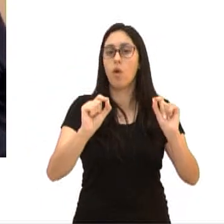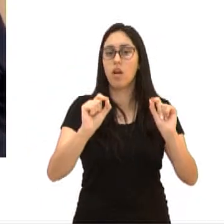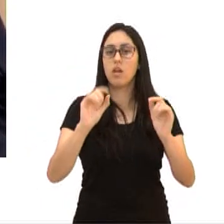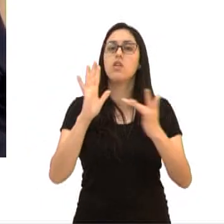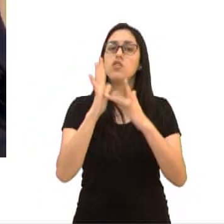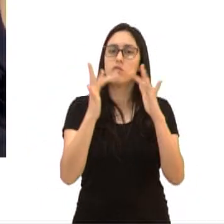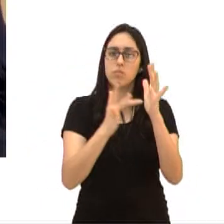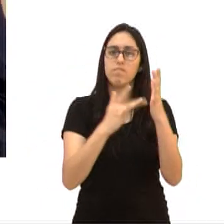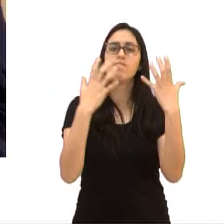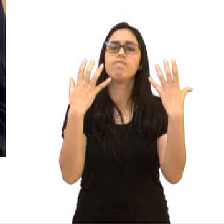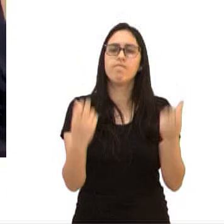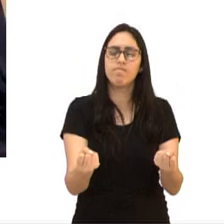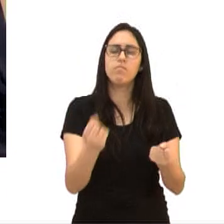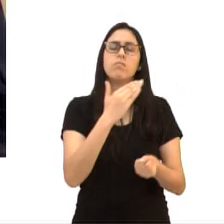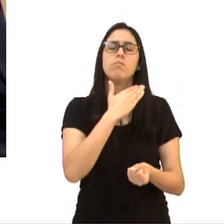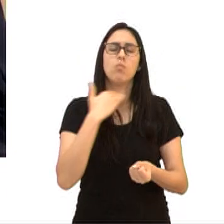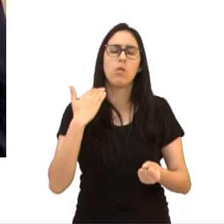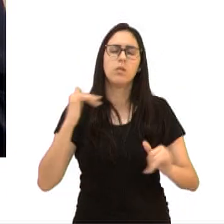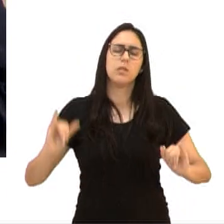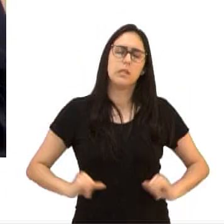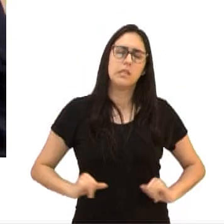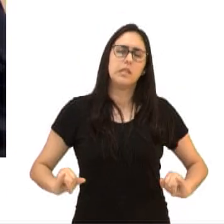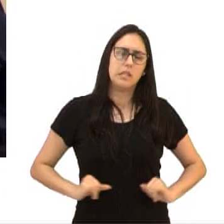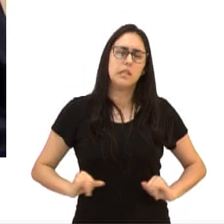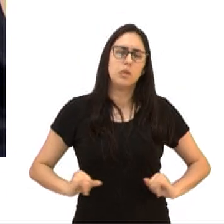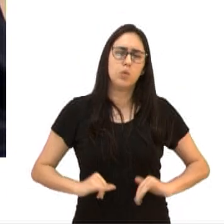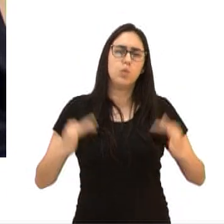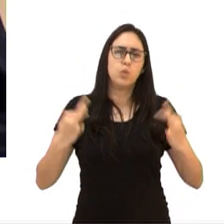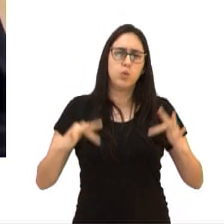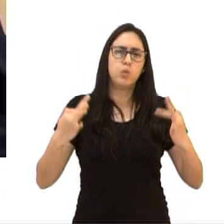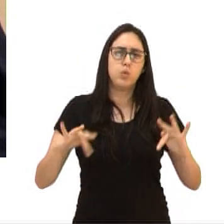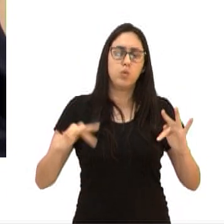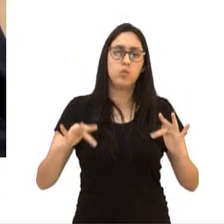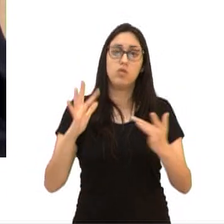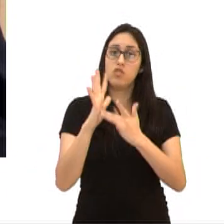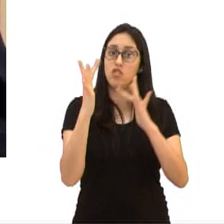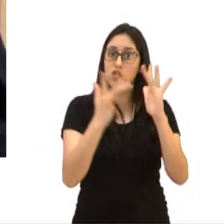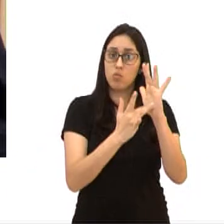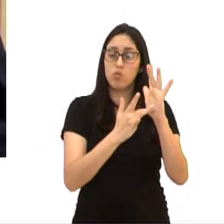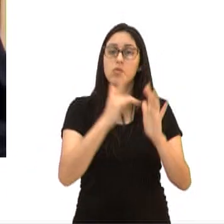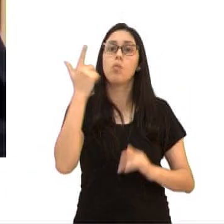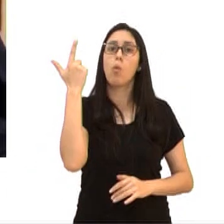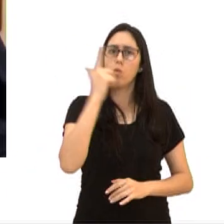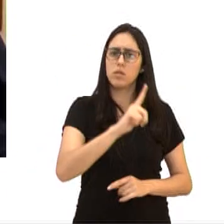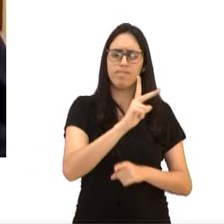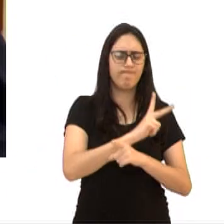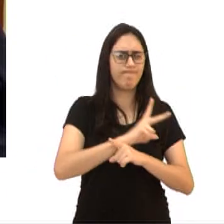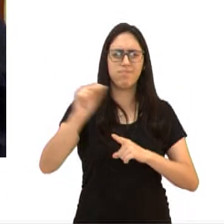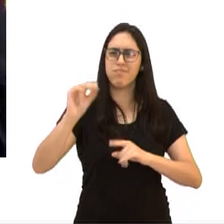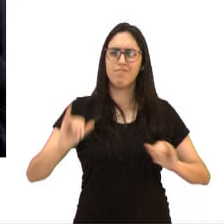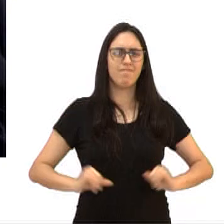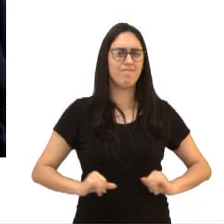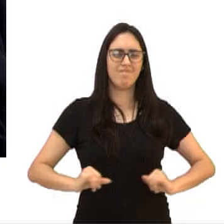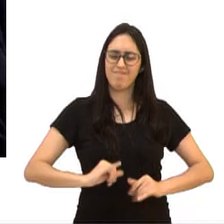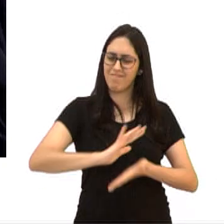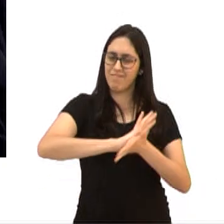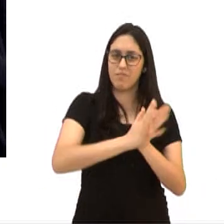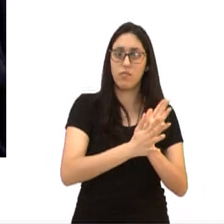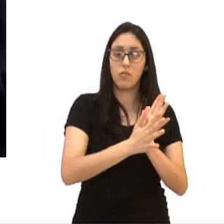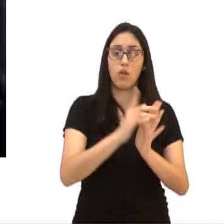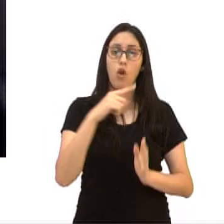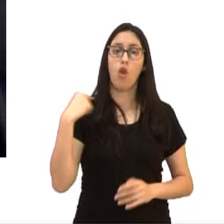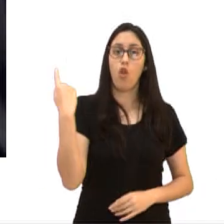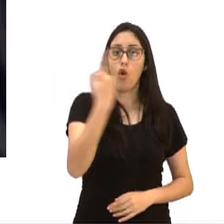a morte, superou o sofrimento. E ao superar o sofrimento, Jesus também nos convida, como cristãos